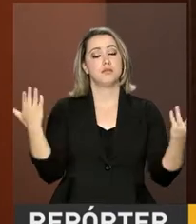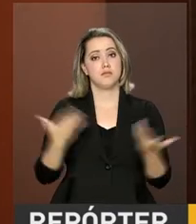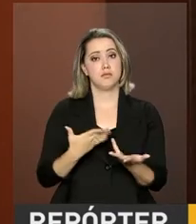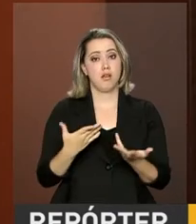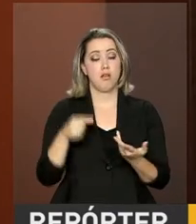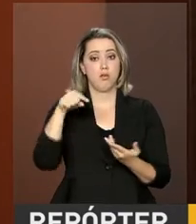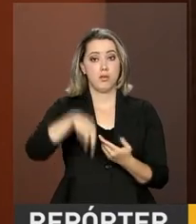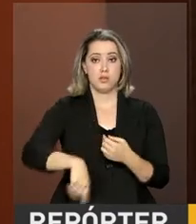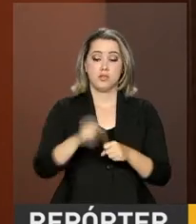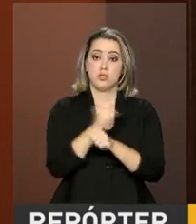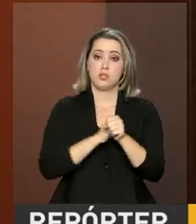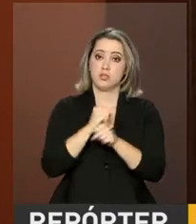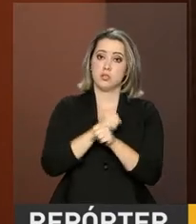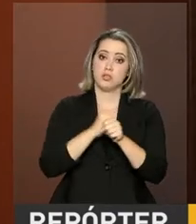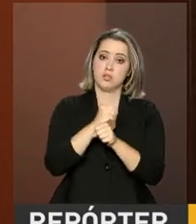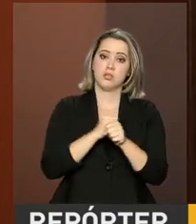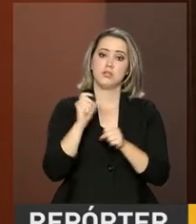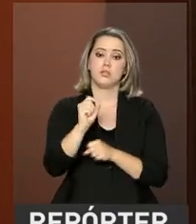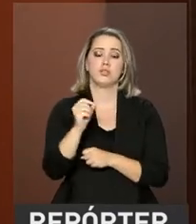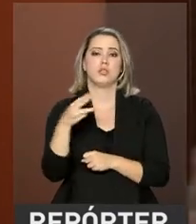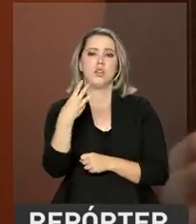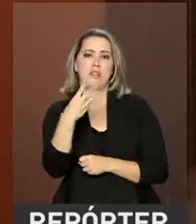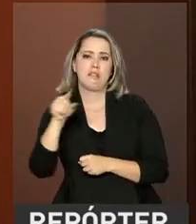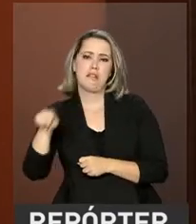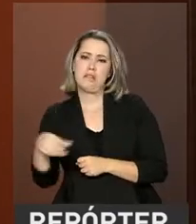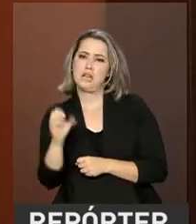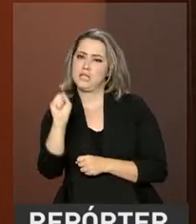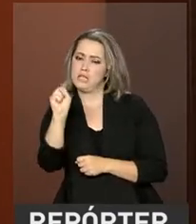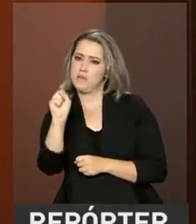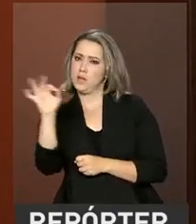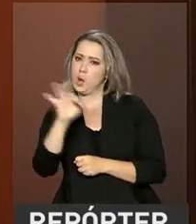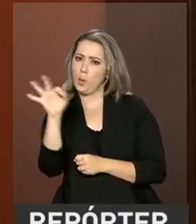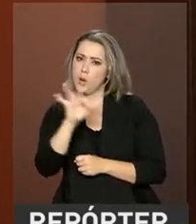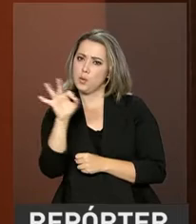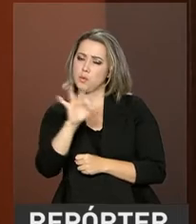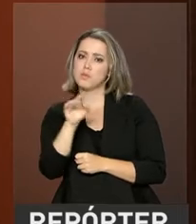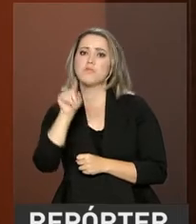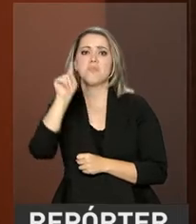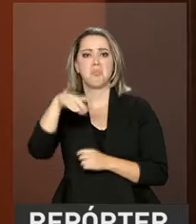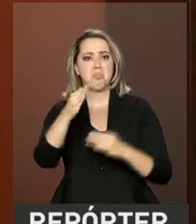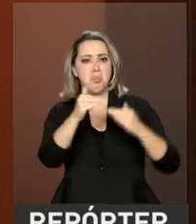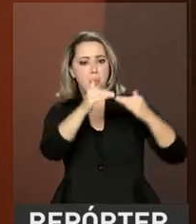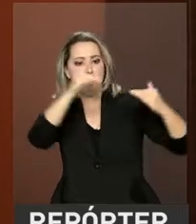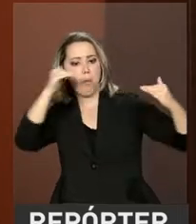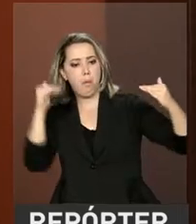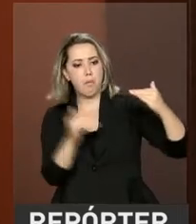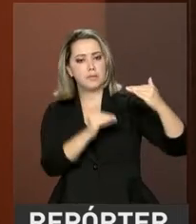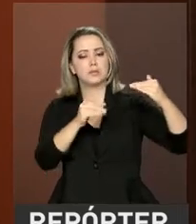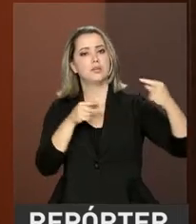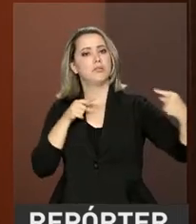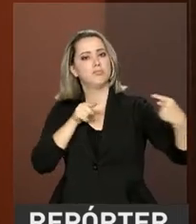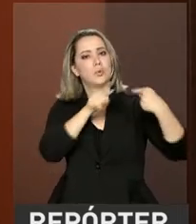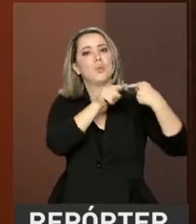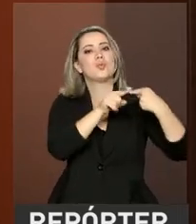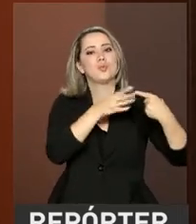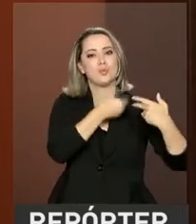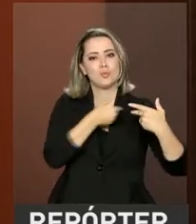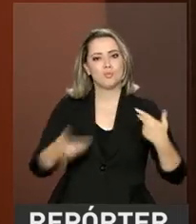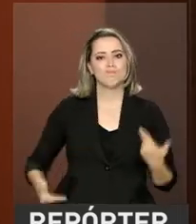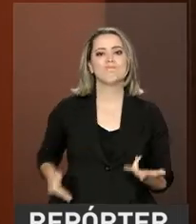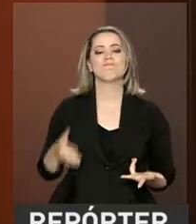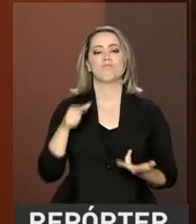2017 em 3,8 3,9 por cento abaixo da meta e para 2018